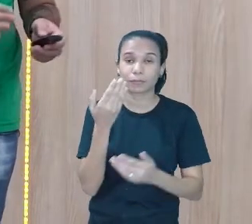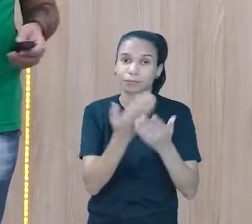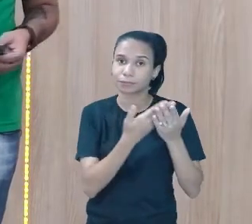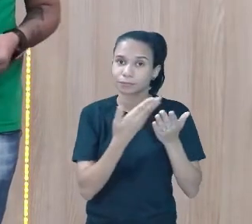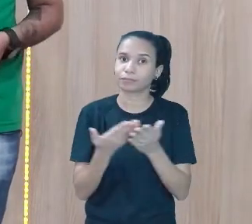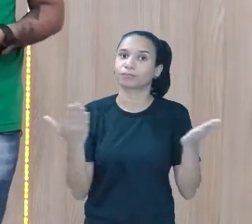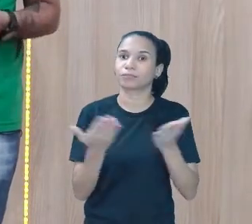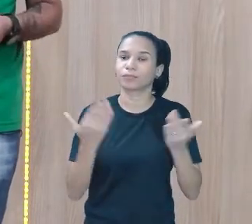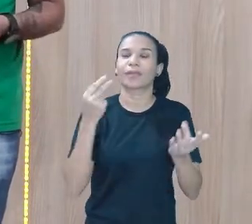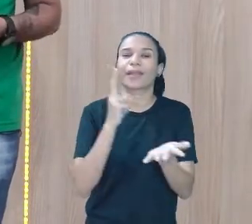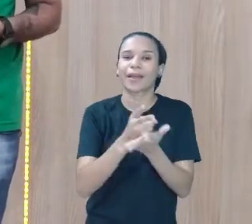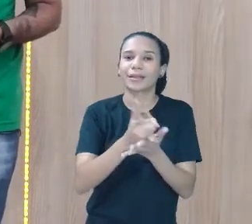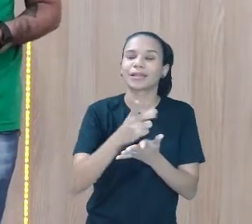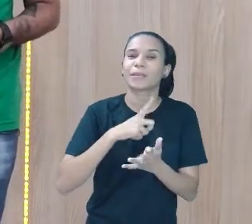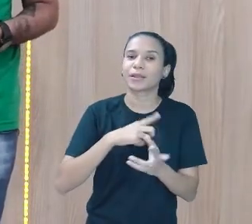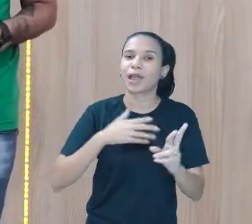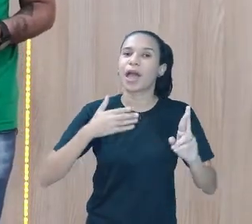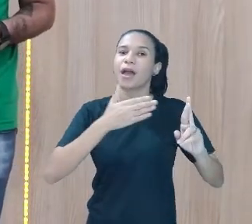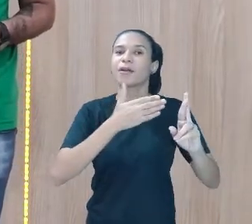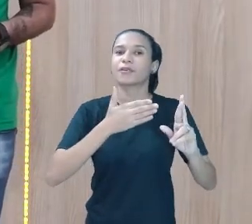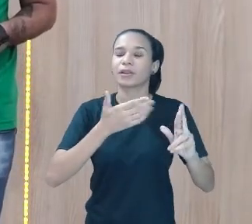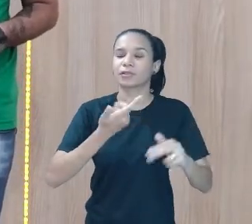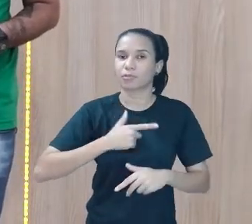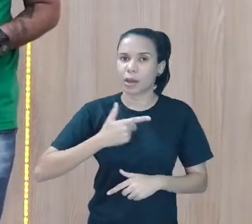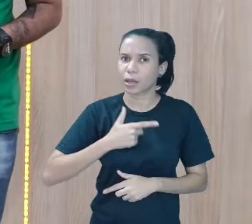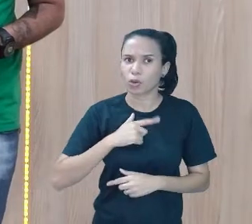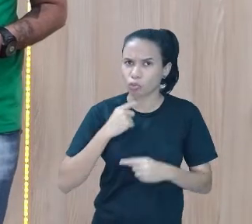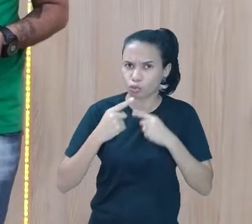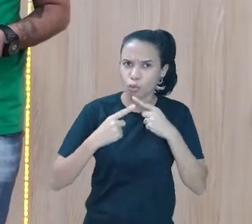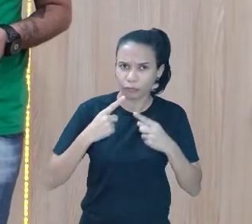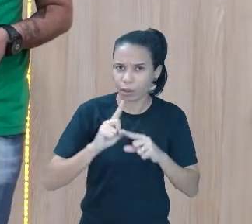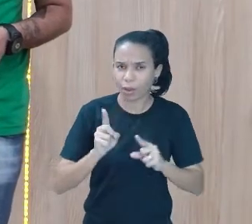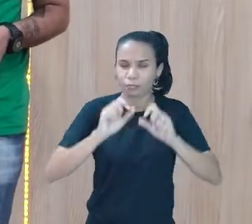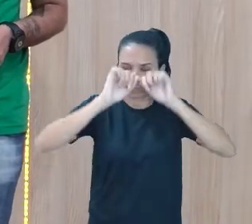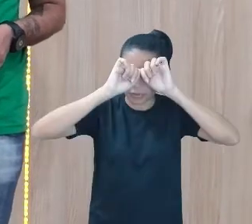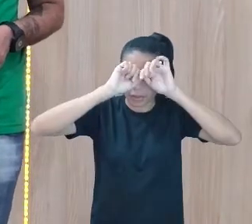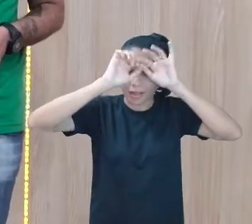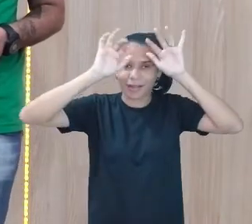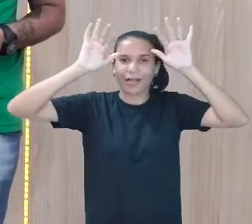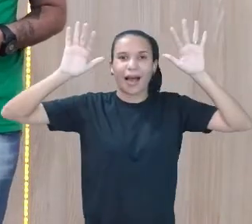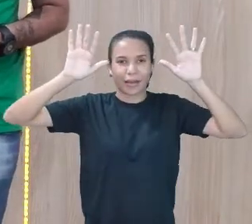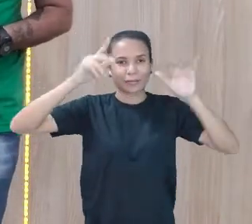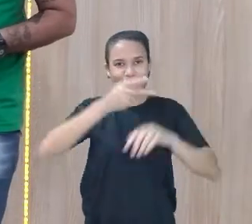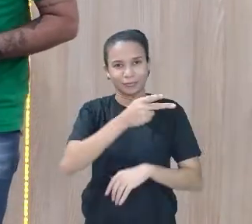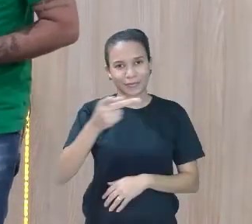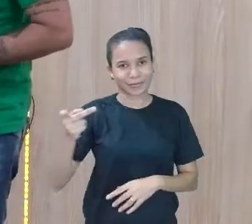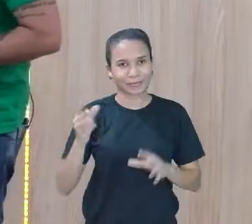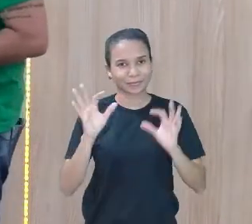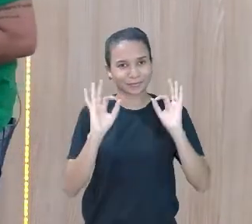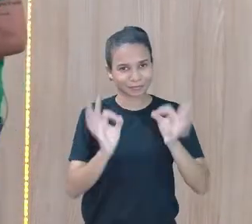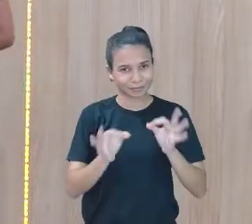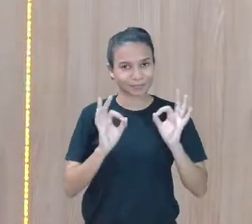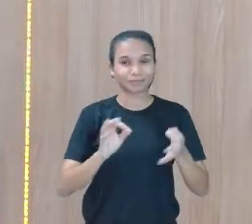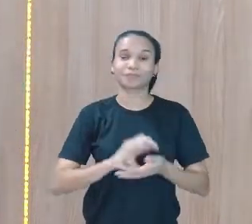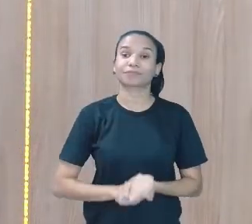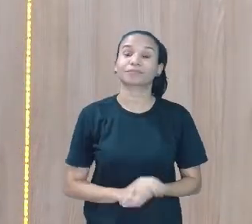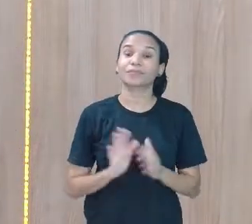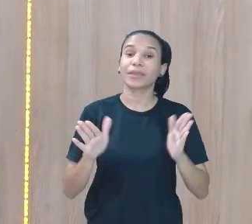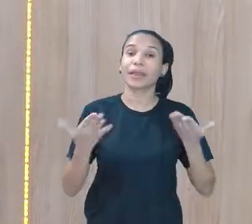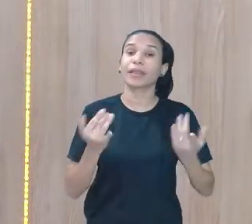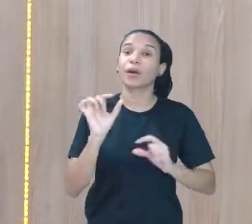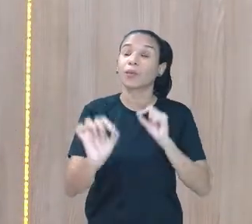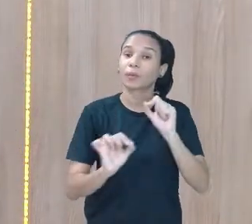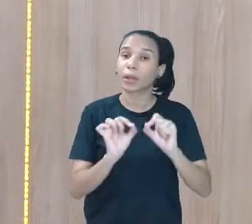aula de hoje, eu vou sempre trazer essa referência para que não haja nenhuma dificuldade, nenhuma confusão nessa representação.